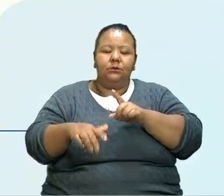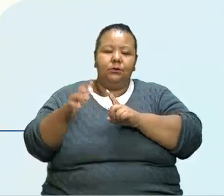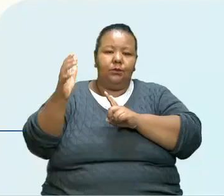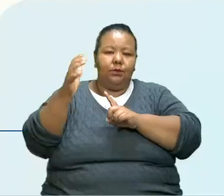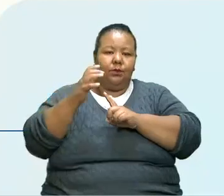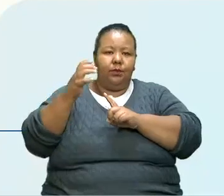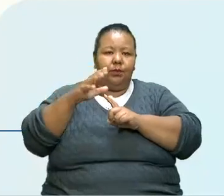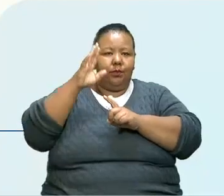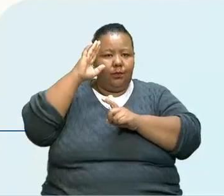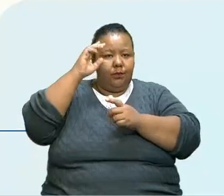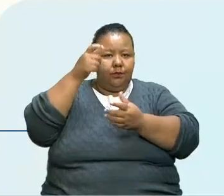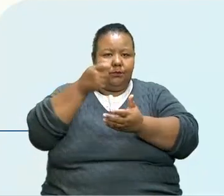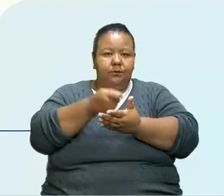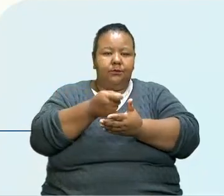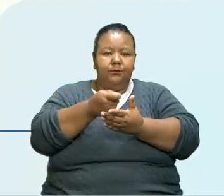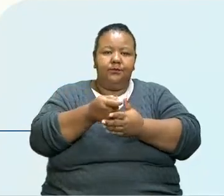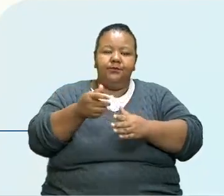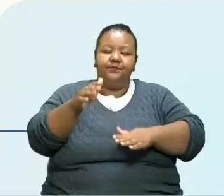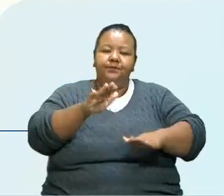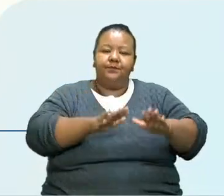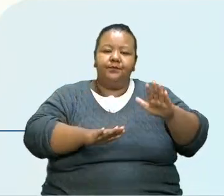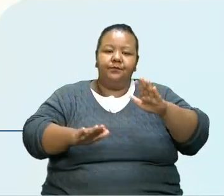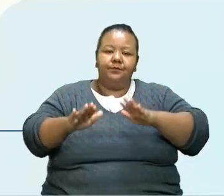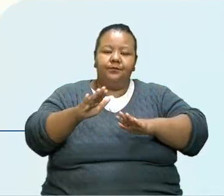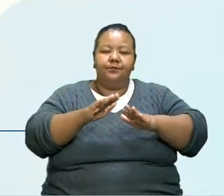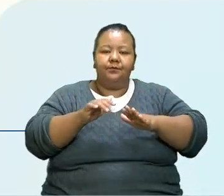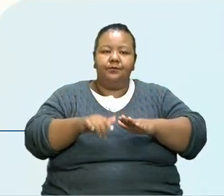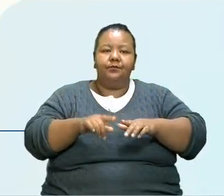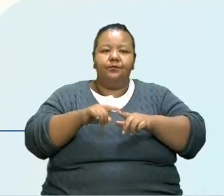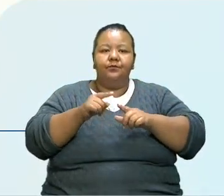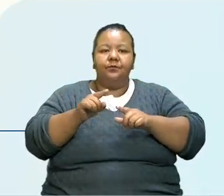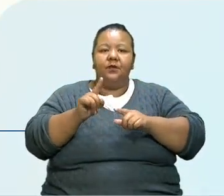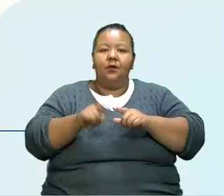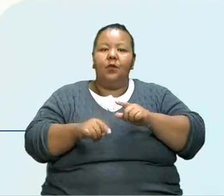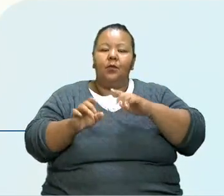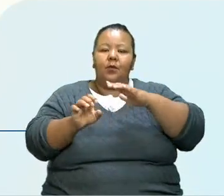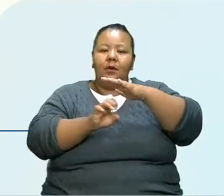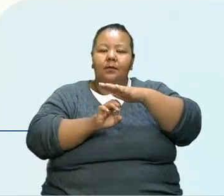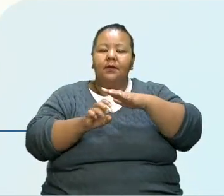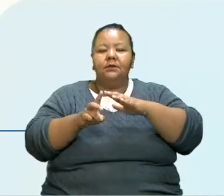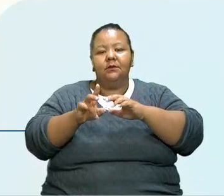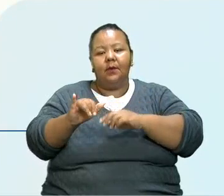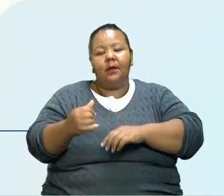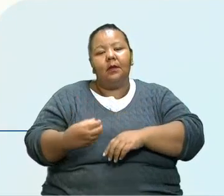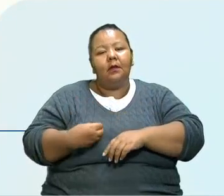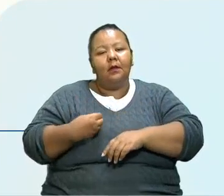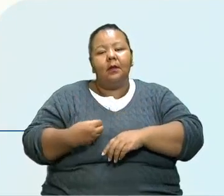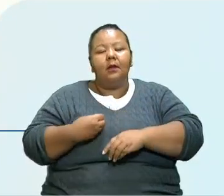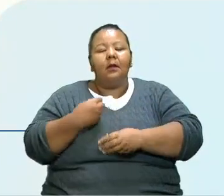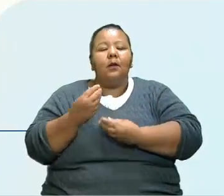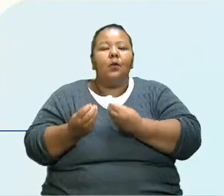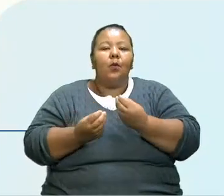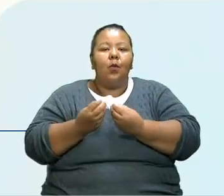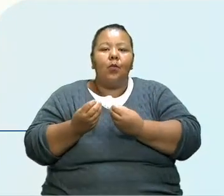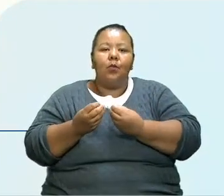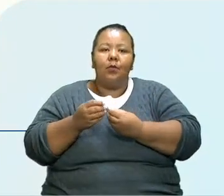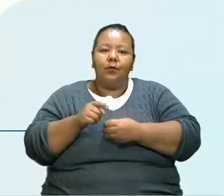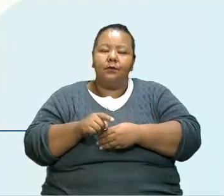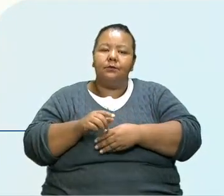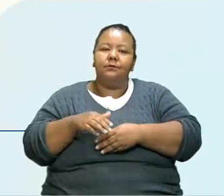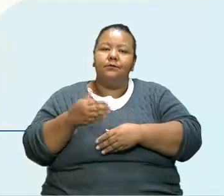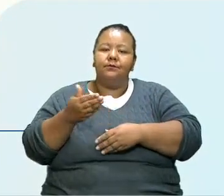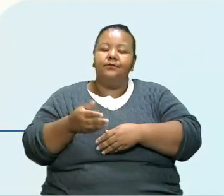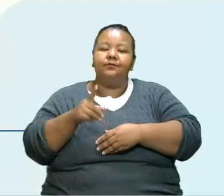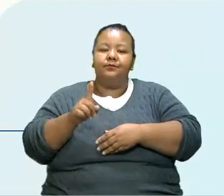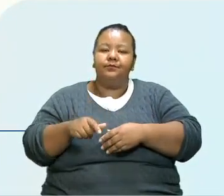na decisão sobre a organização e o que determina como a empresa deve funcionar? Então, quem vai determinar aqui?